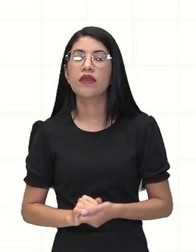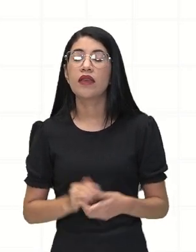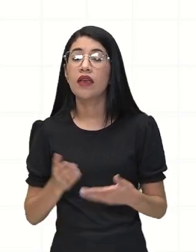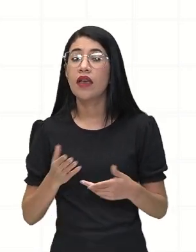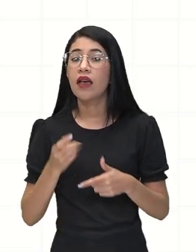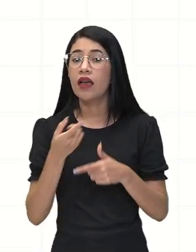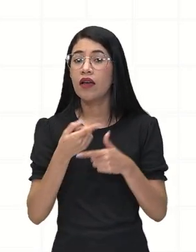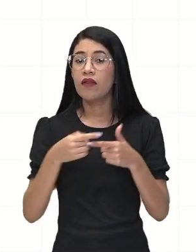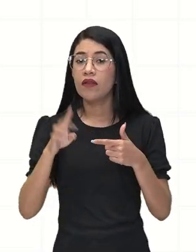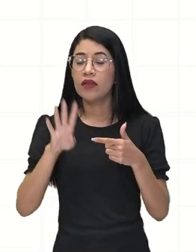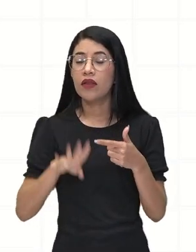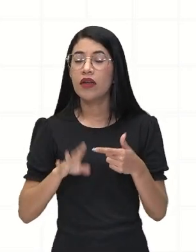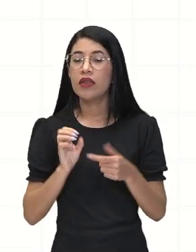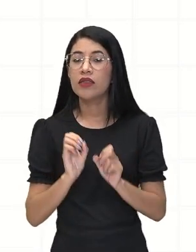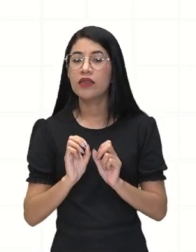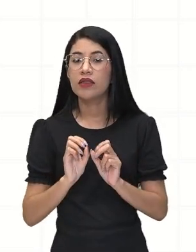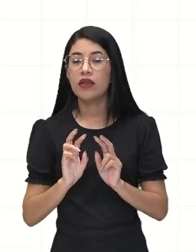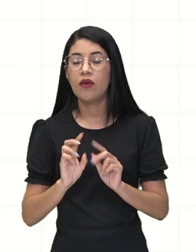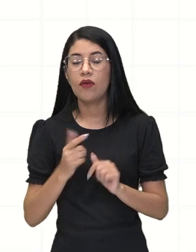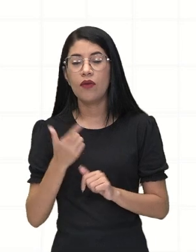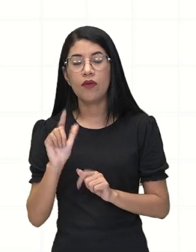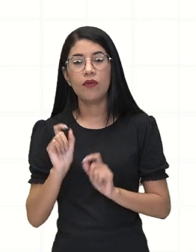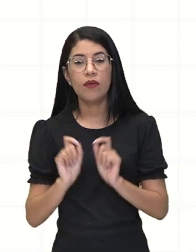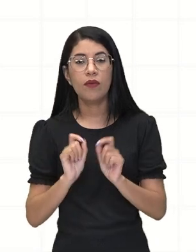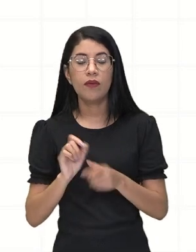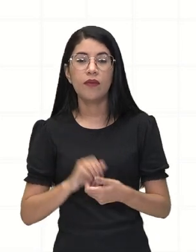que é a diferença de dois quadrados.